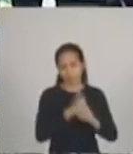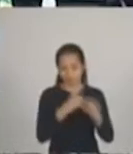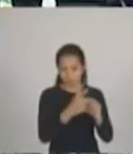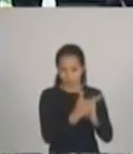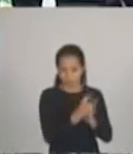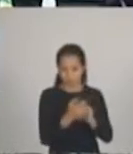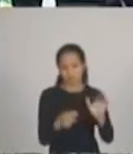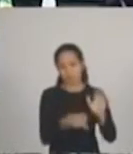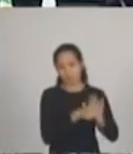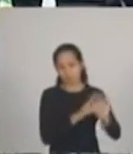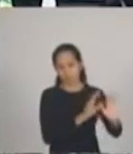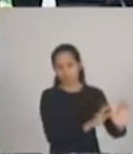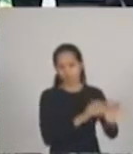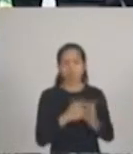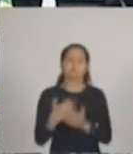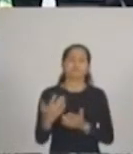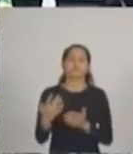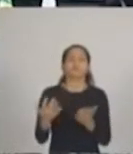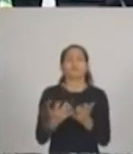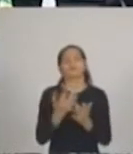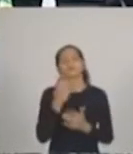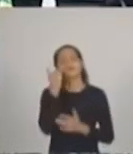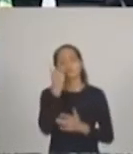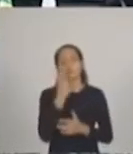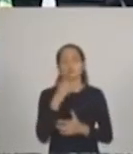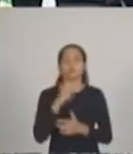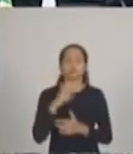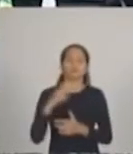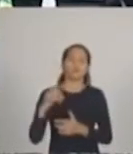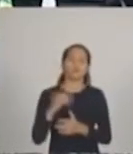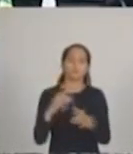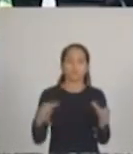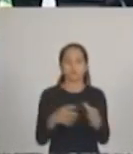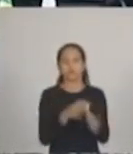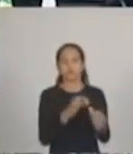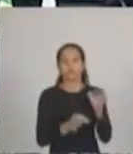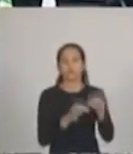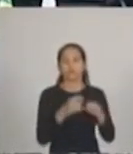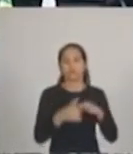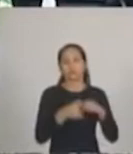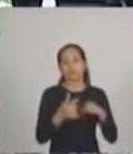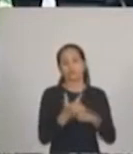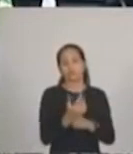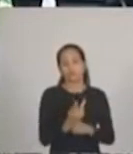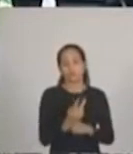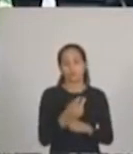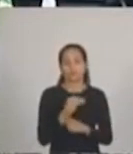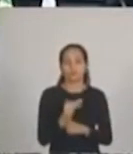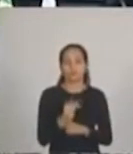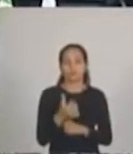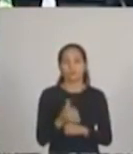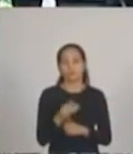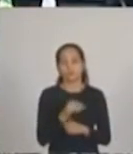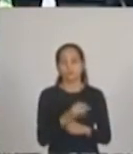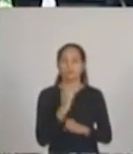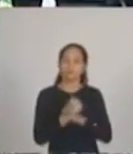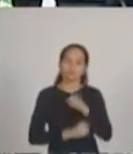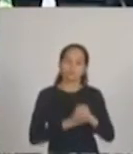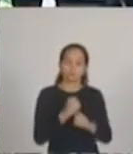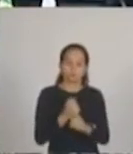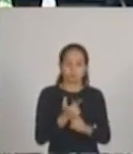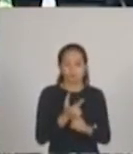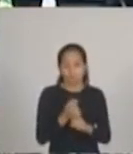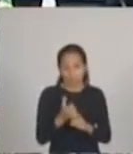lei 206-2021 do deputado Emílio Mameli. A Comissão de Justiça na forma do artigo 276 do Regimento Interno. Projeto de lei 207-2021